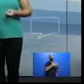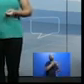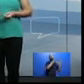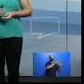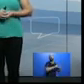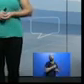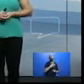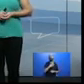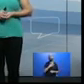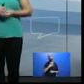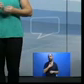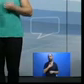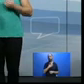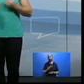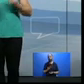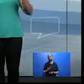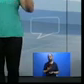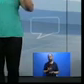terras